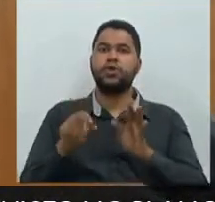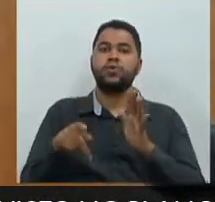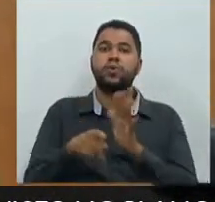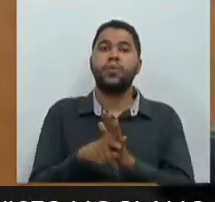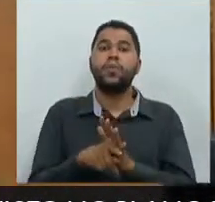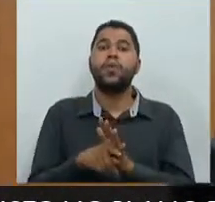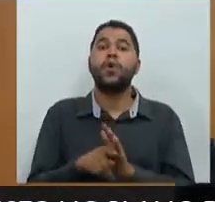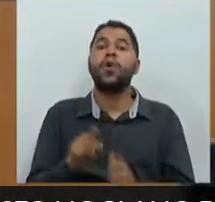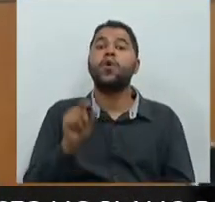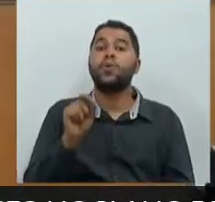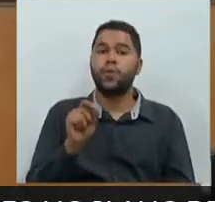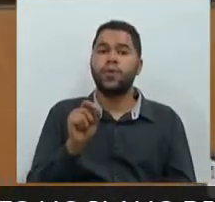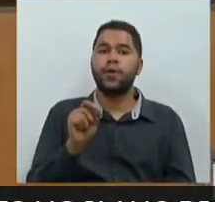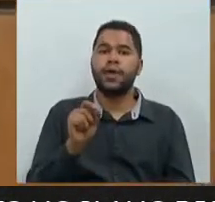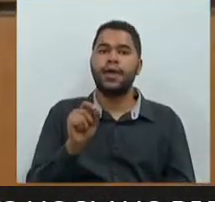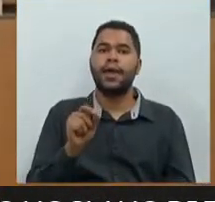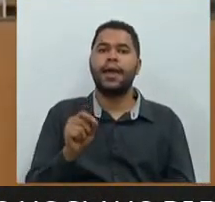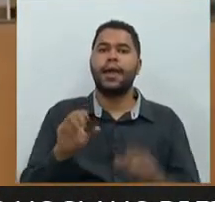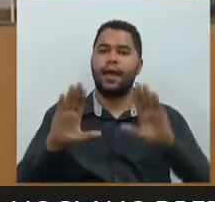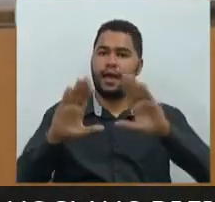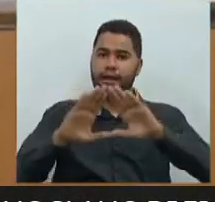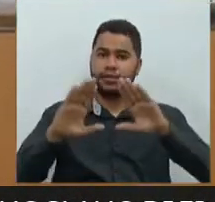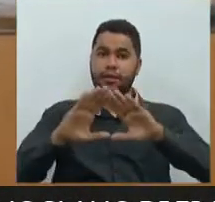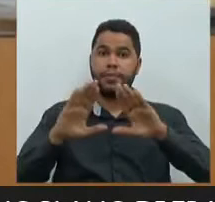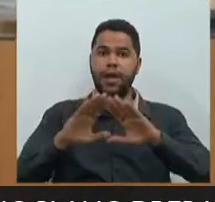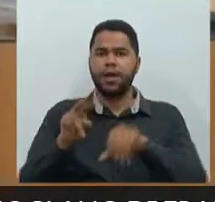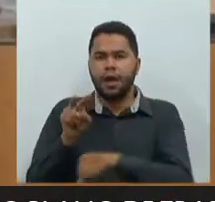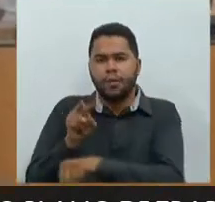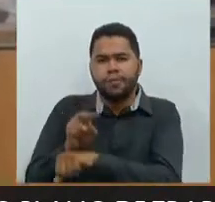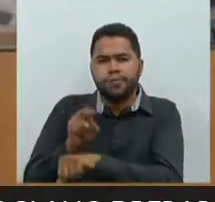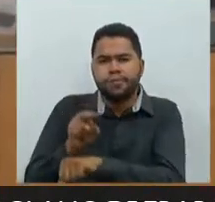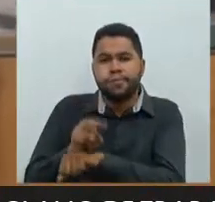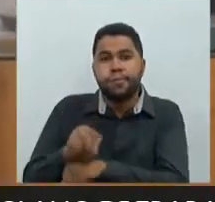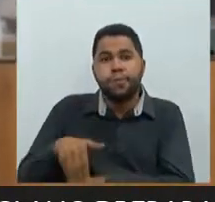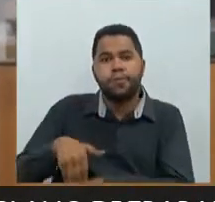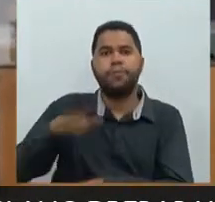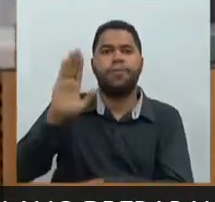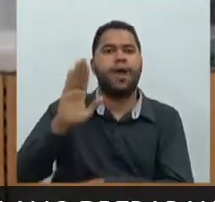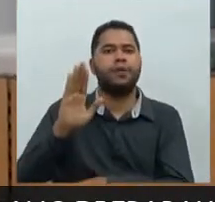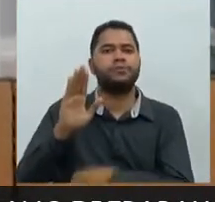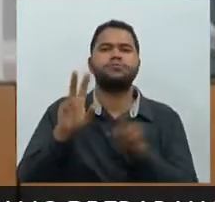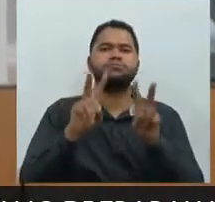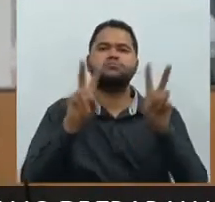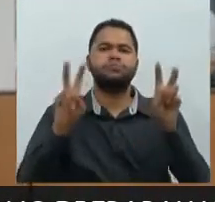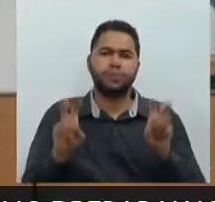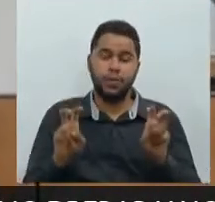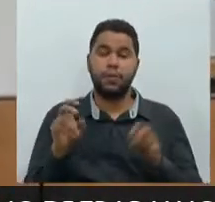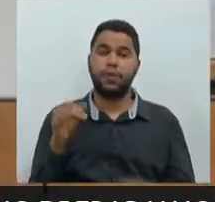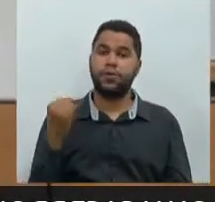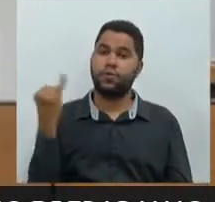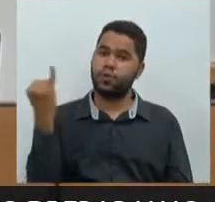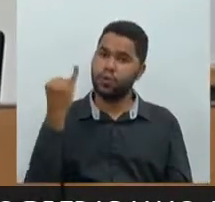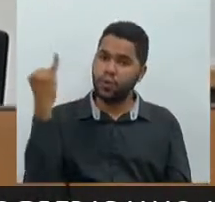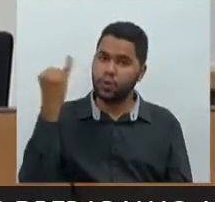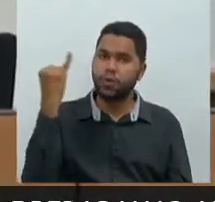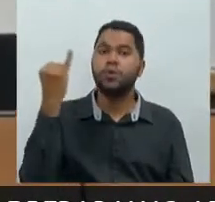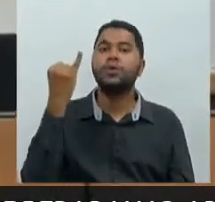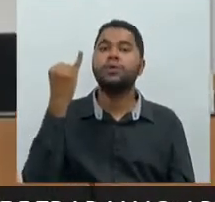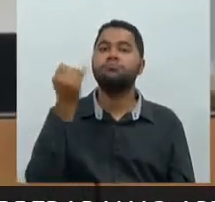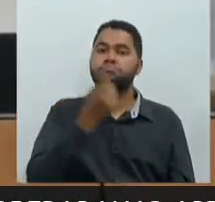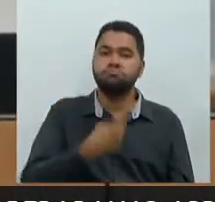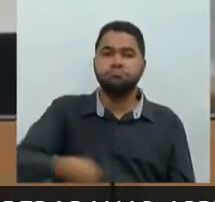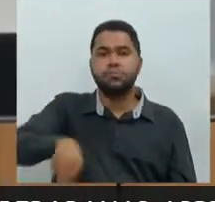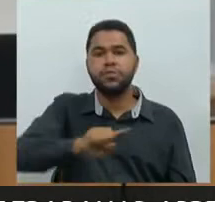é o Fiscaliza Mais, que é um projeto que visa trazer uma temática importante para que a gente